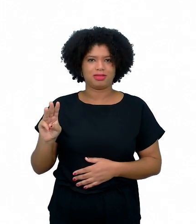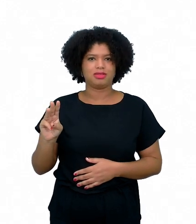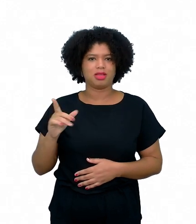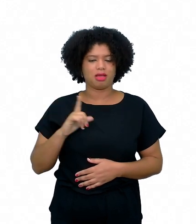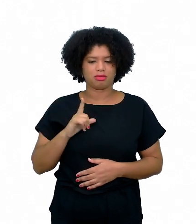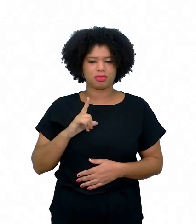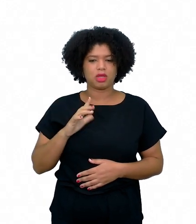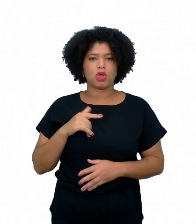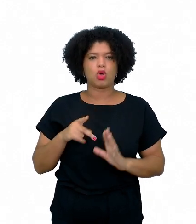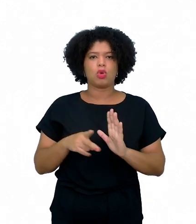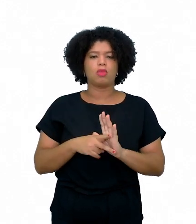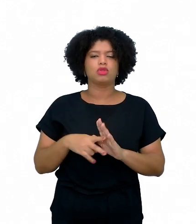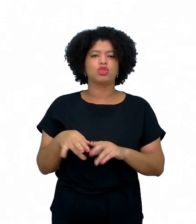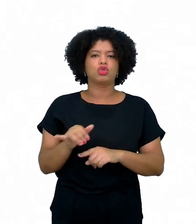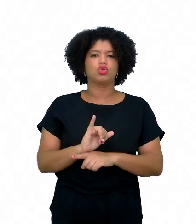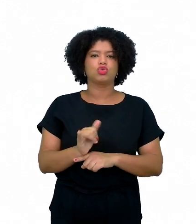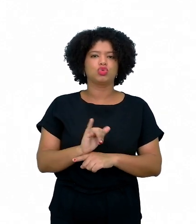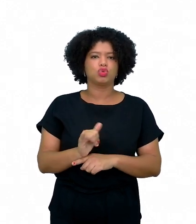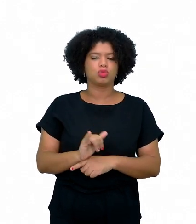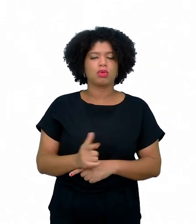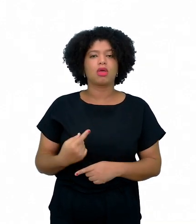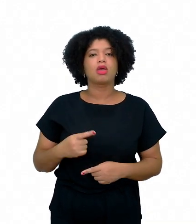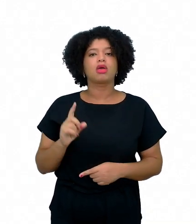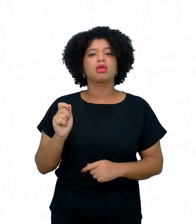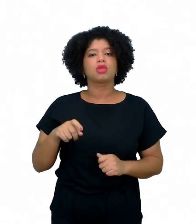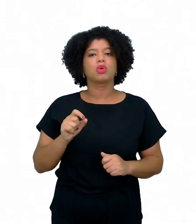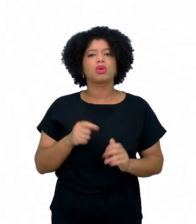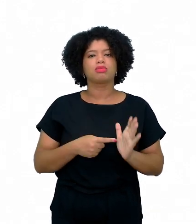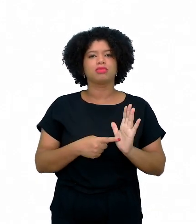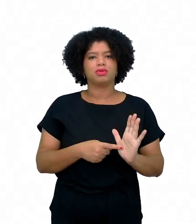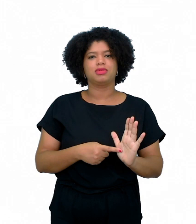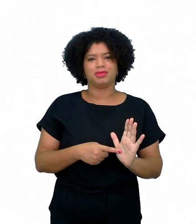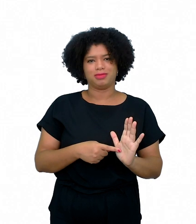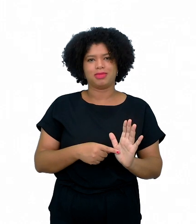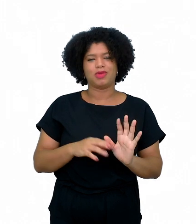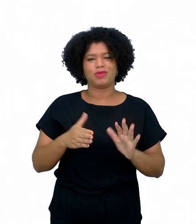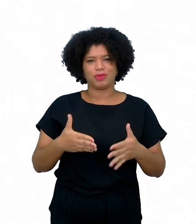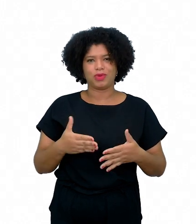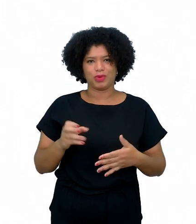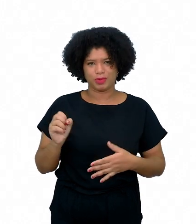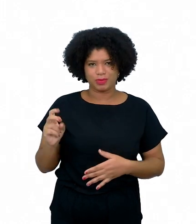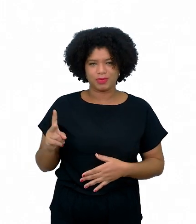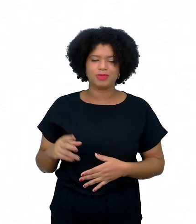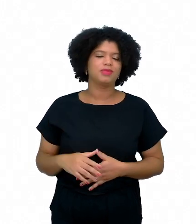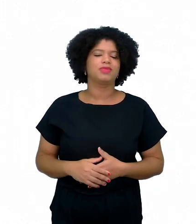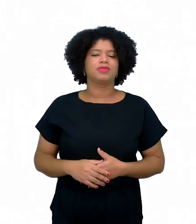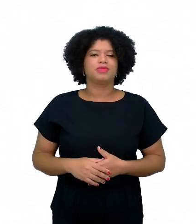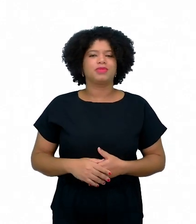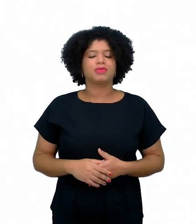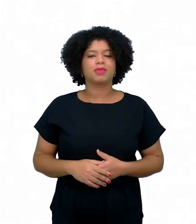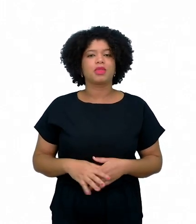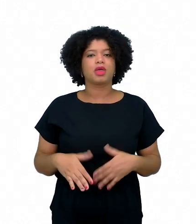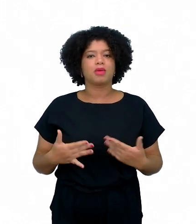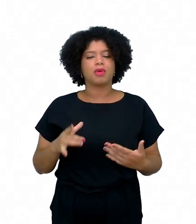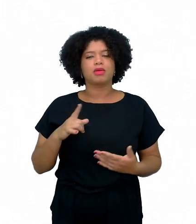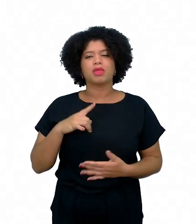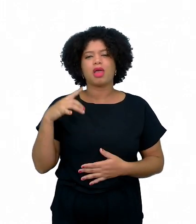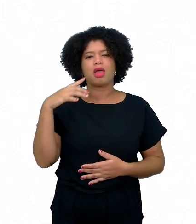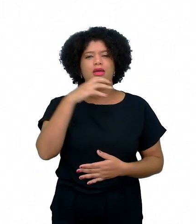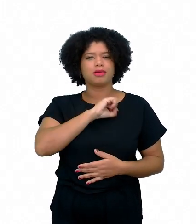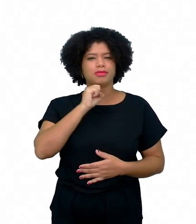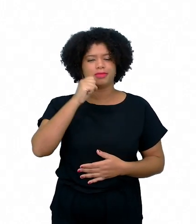coloquem no YouTube, que eles mostrem o trabalho deles, tá bom? Então, a gente traz aí uma